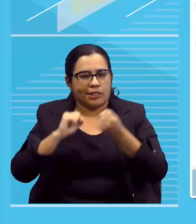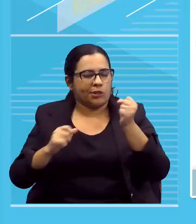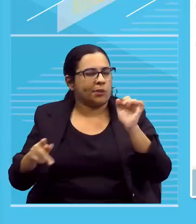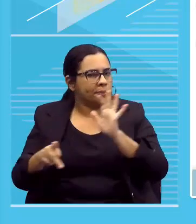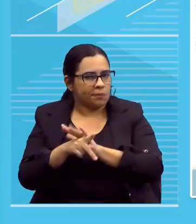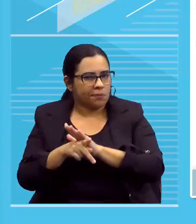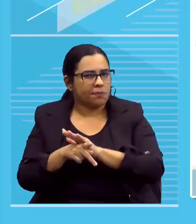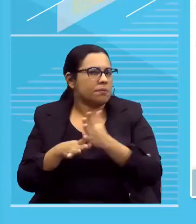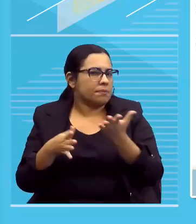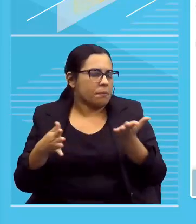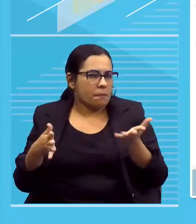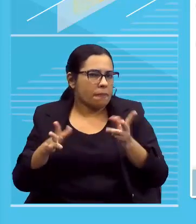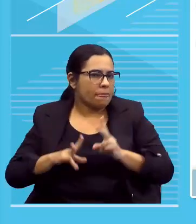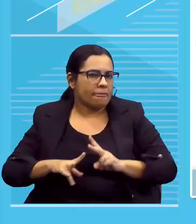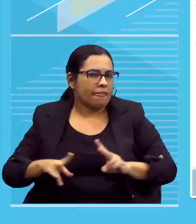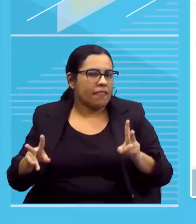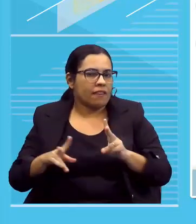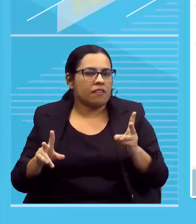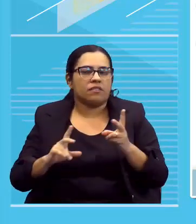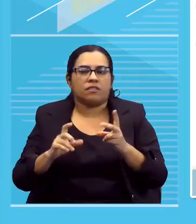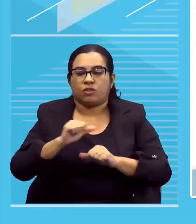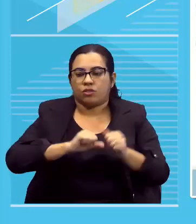ela simplesmente industrializam